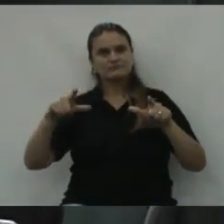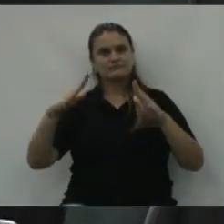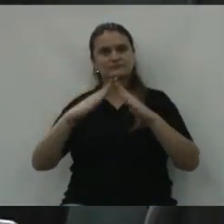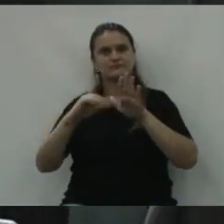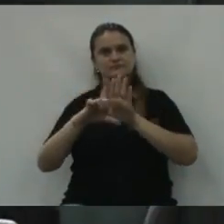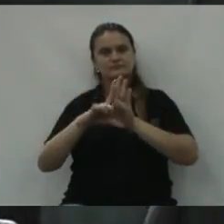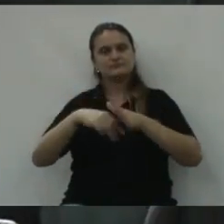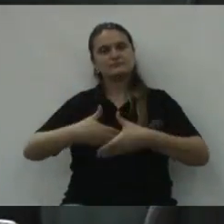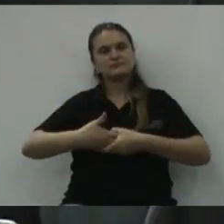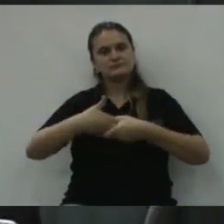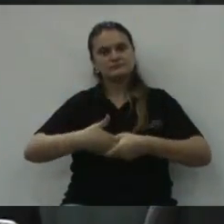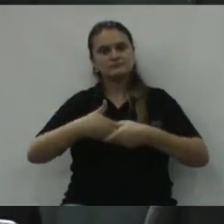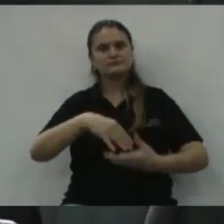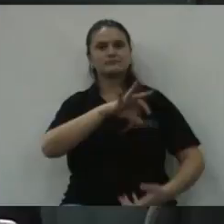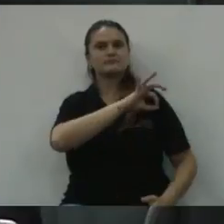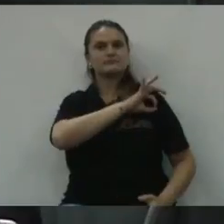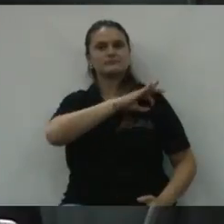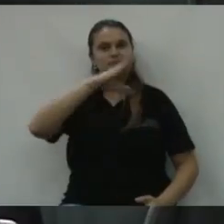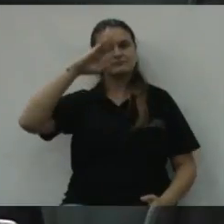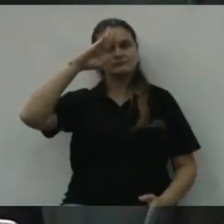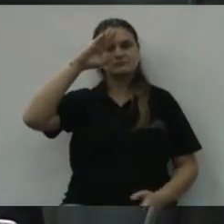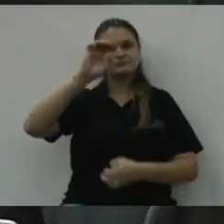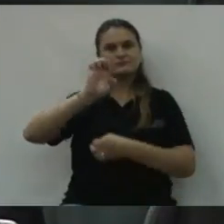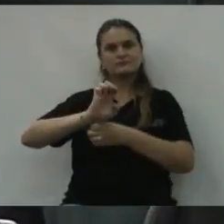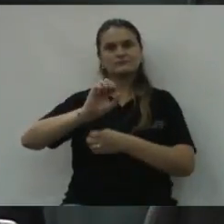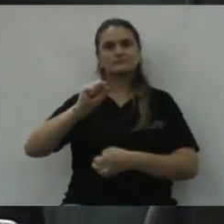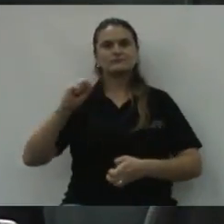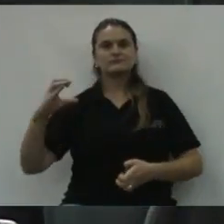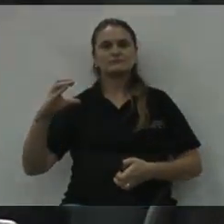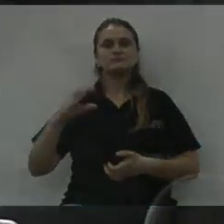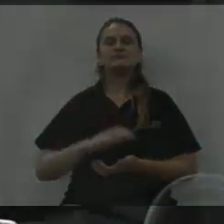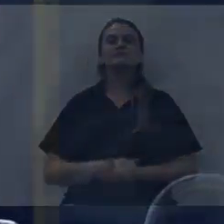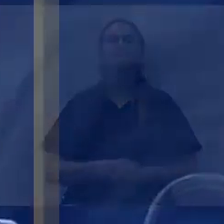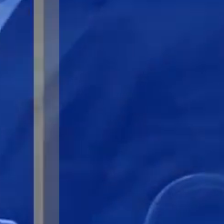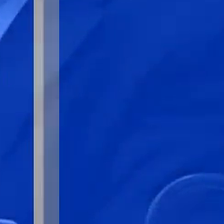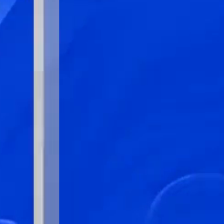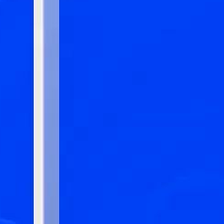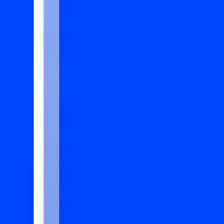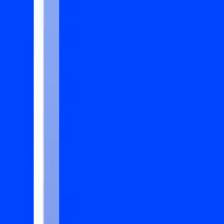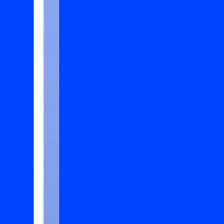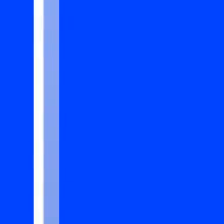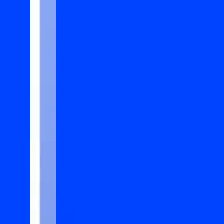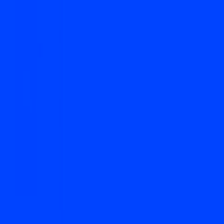dessa casa de leis parabéns a polícia militar de santa catarina